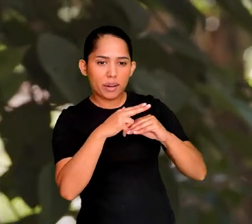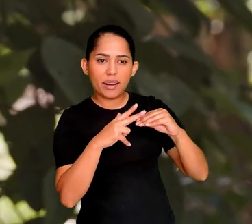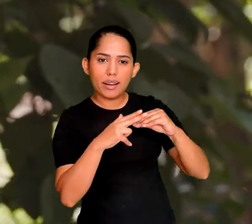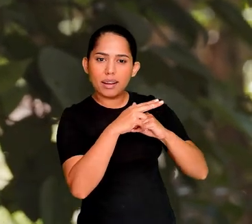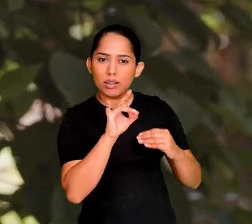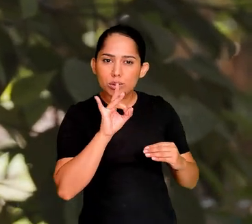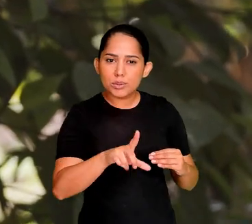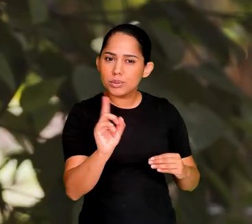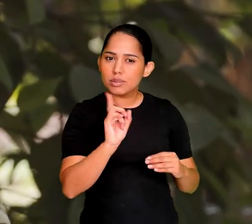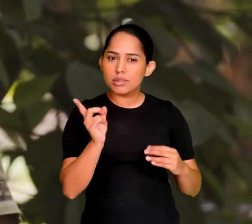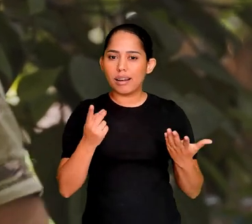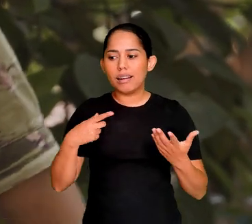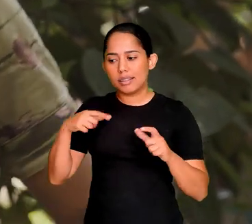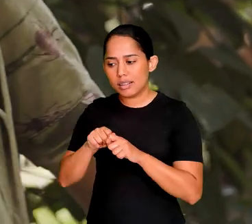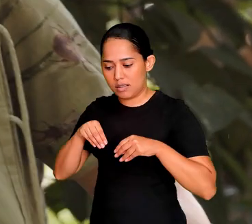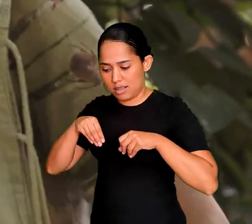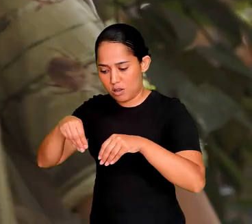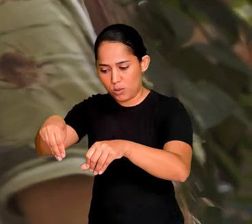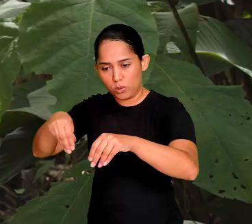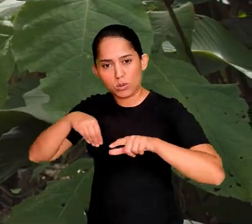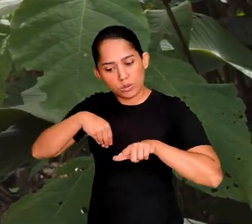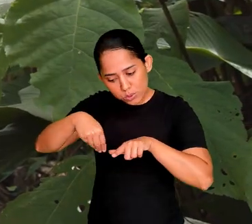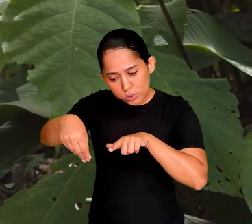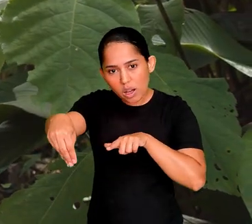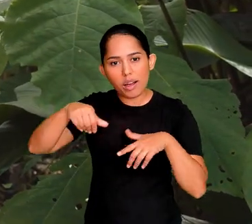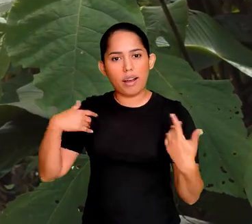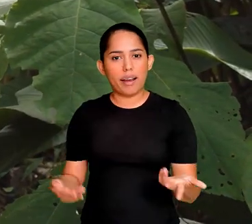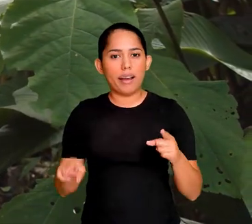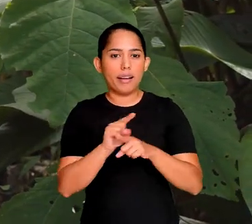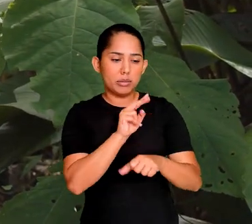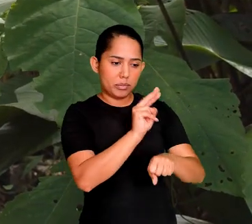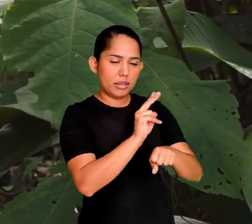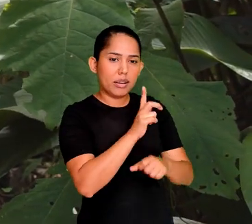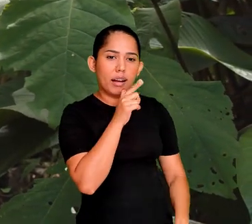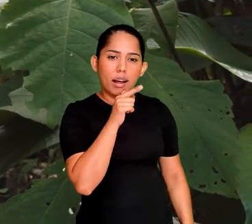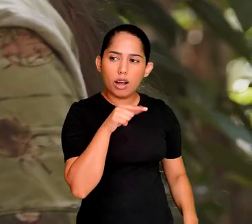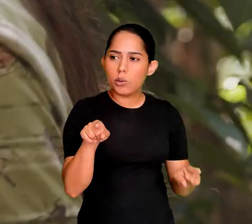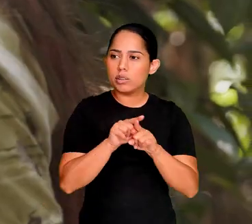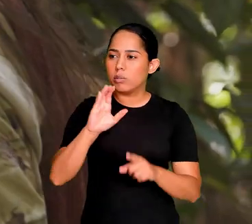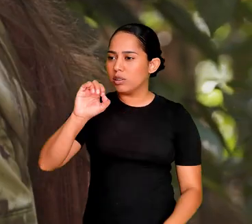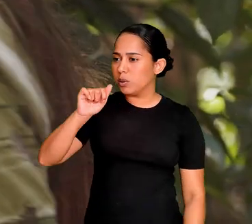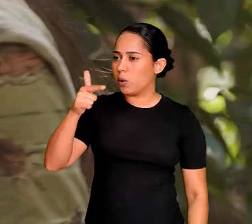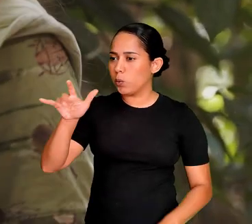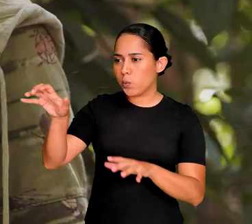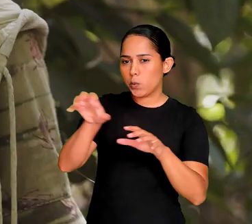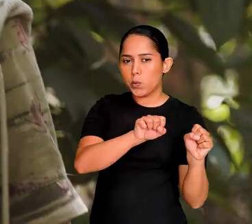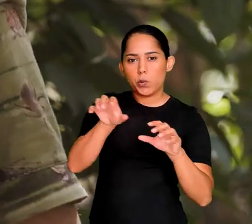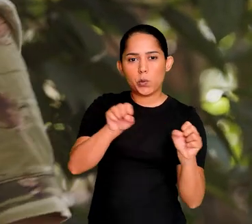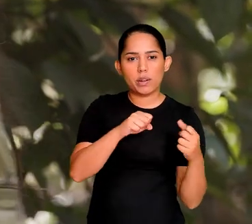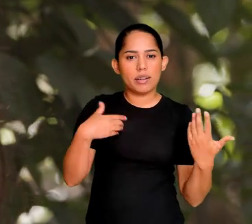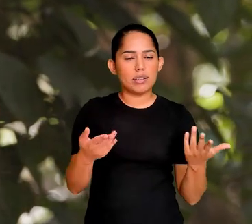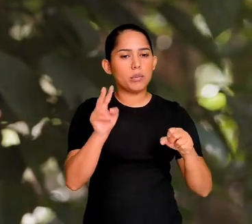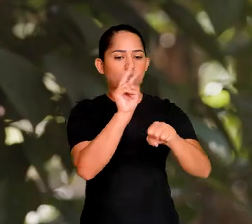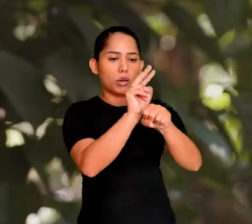cultivando a cupuaçu, a gente tá fazendo solo, a gente tá preservando a água, a gente tá sequestrando carbono, a gente